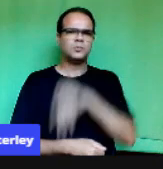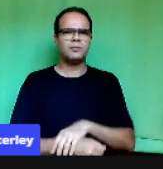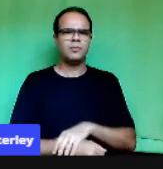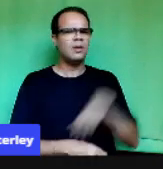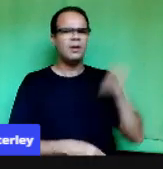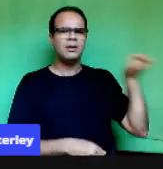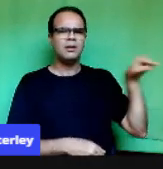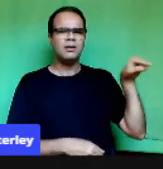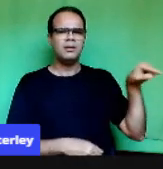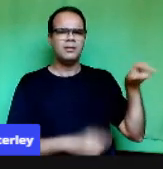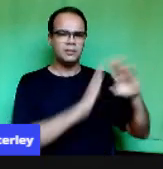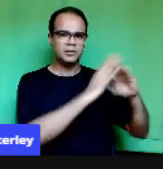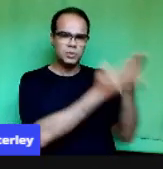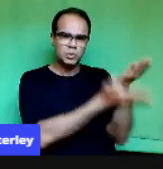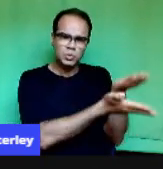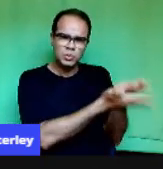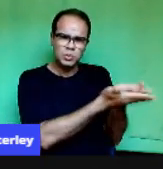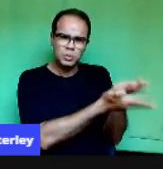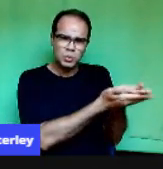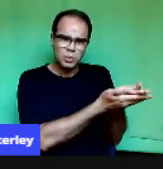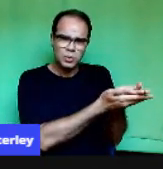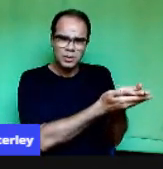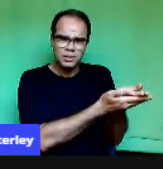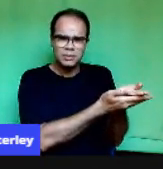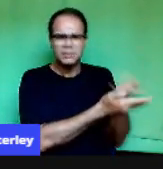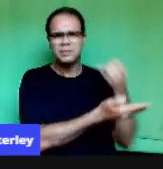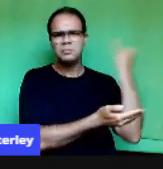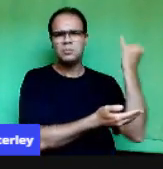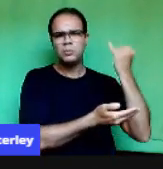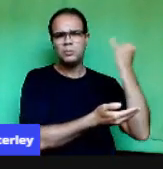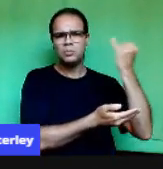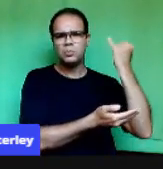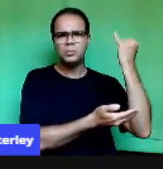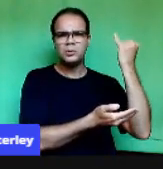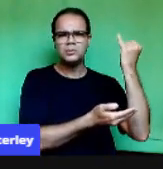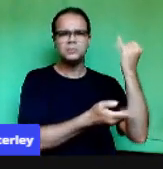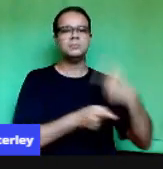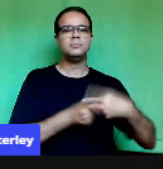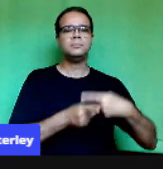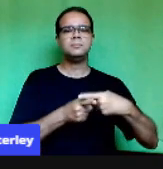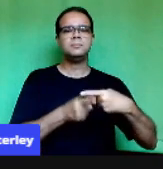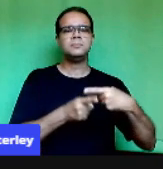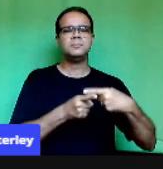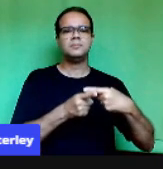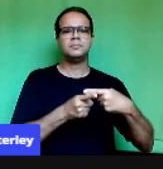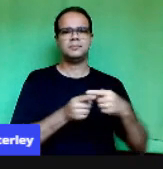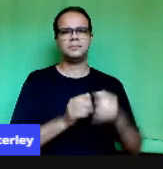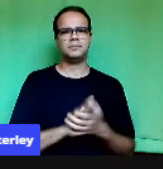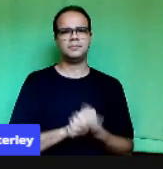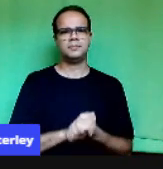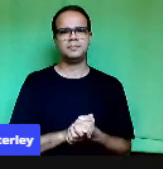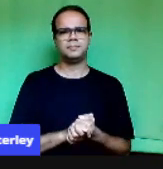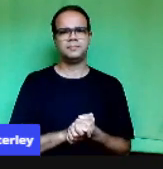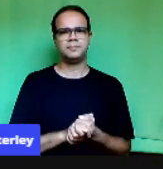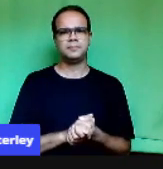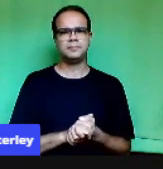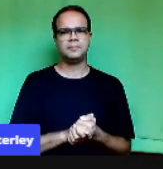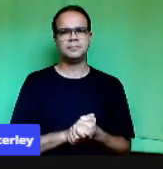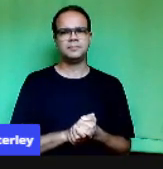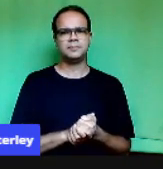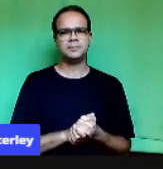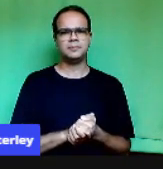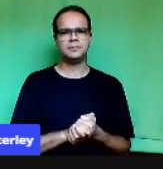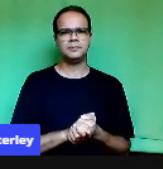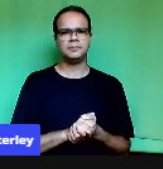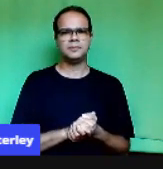da escola? Acompanha comigo na sequência. Muito bem. Cabe à